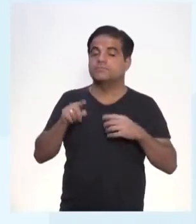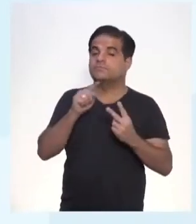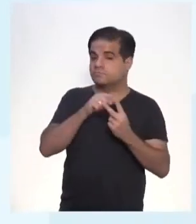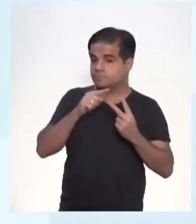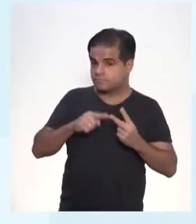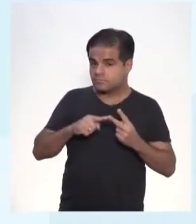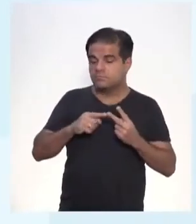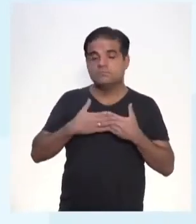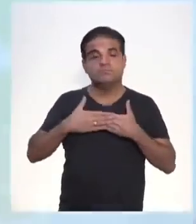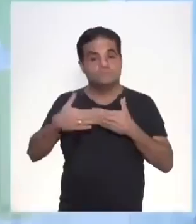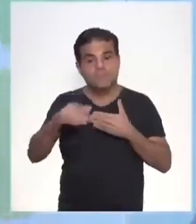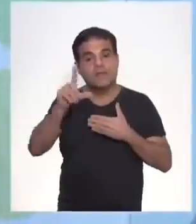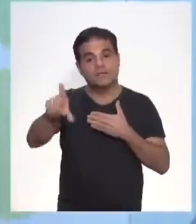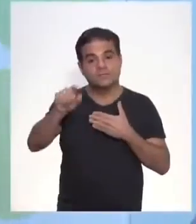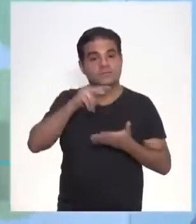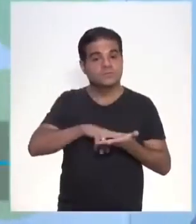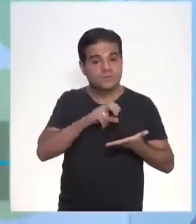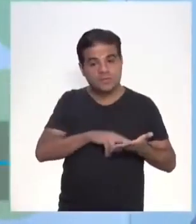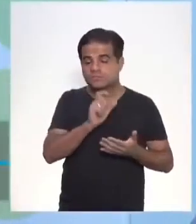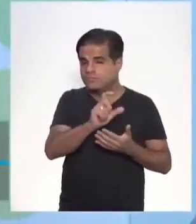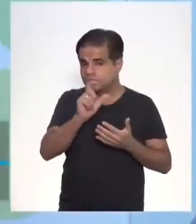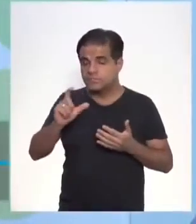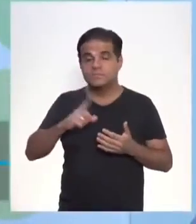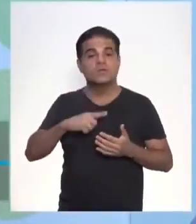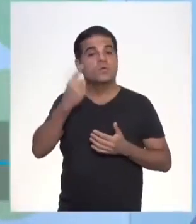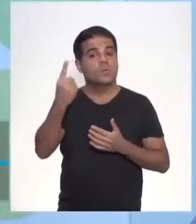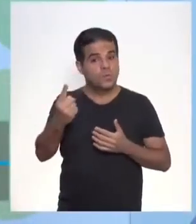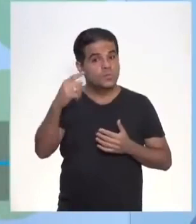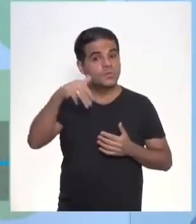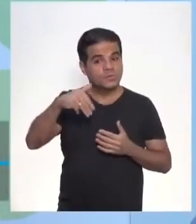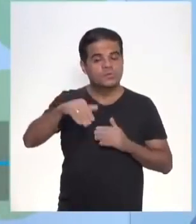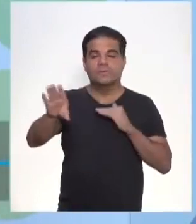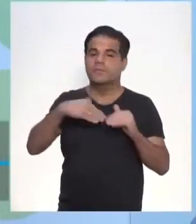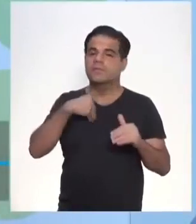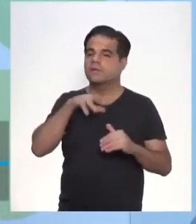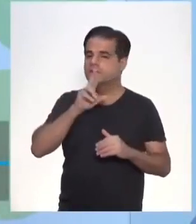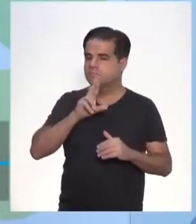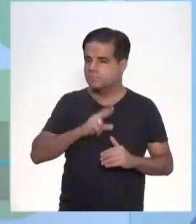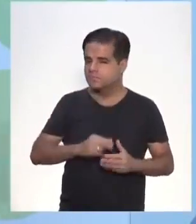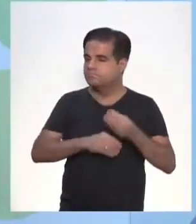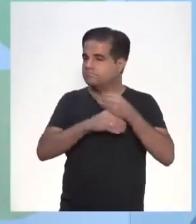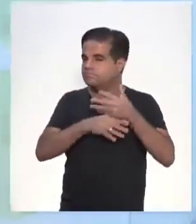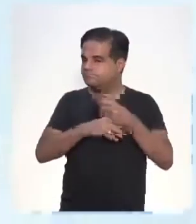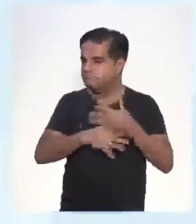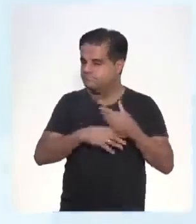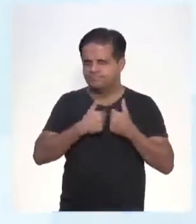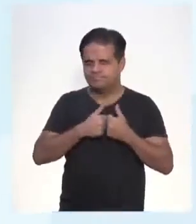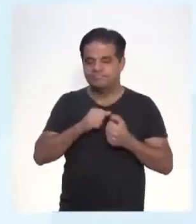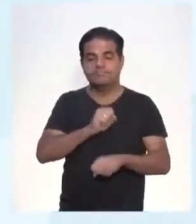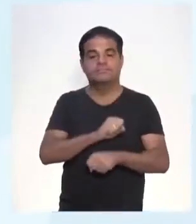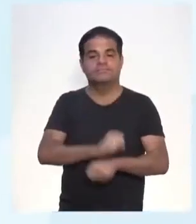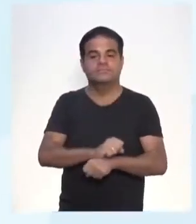dado a escolha vocabular. Vocês têm aí um minutinho para me mandar a resposta no chat, a gente está aguardando.